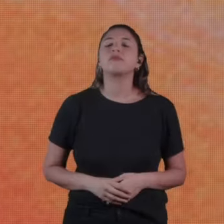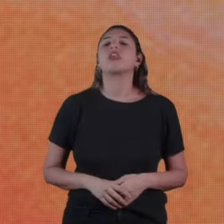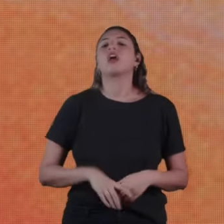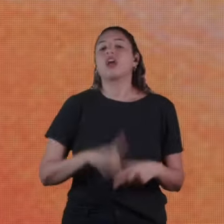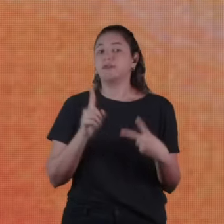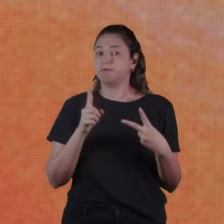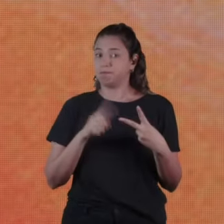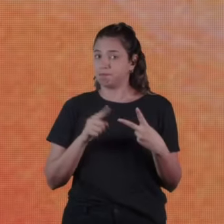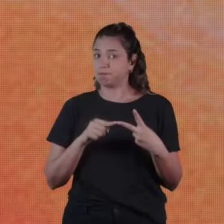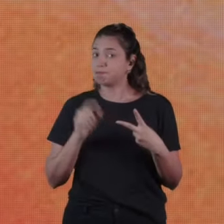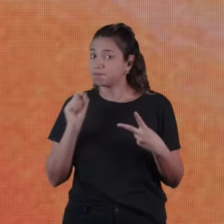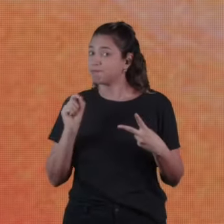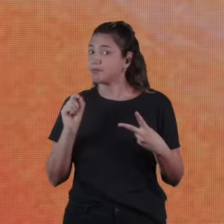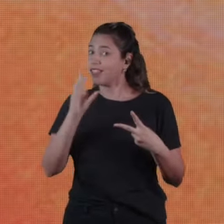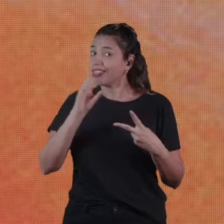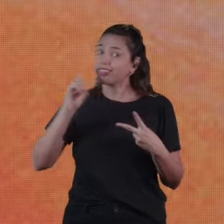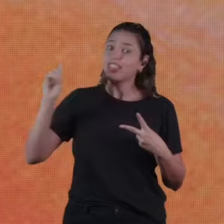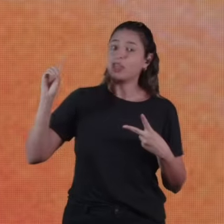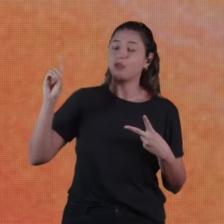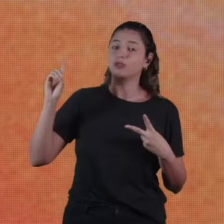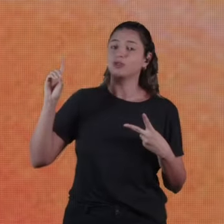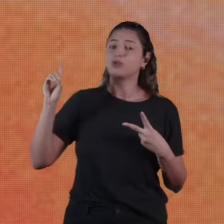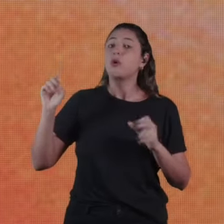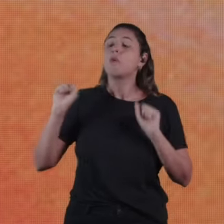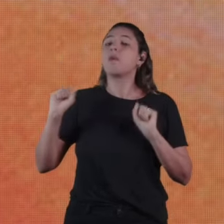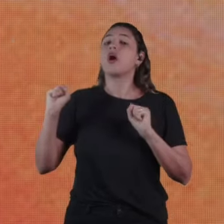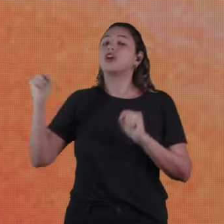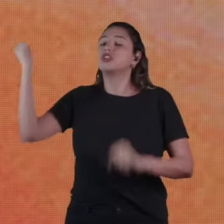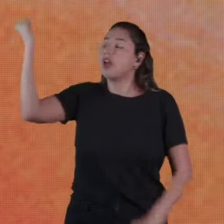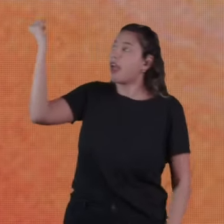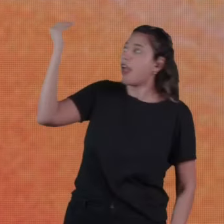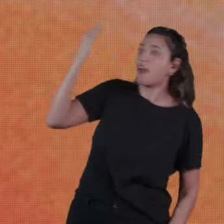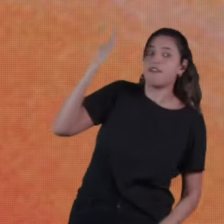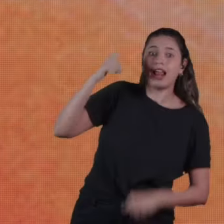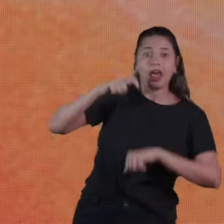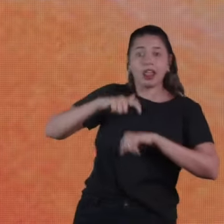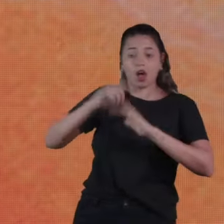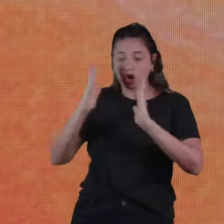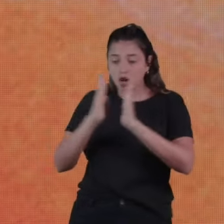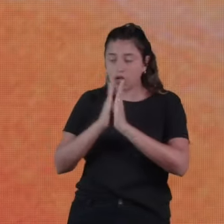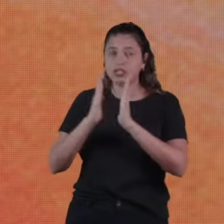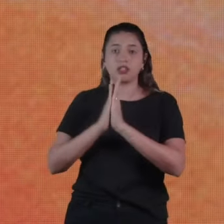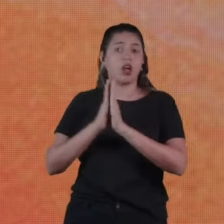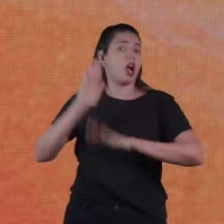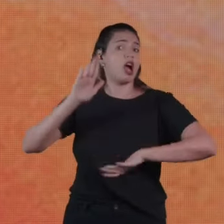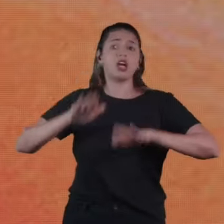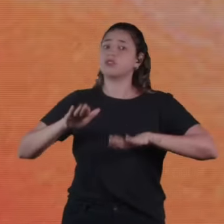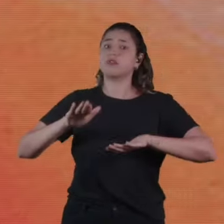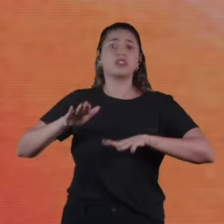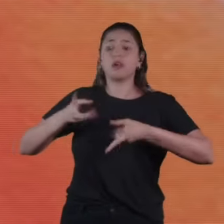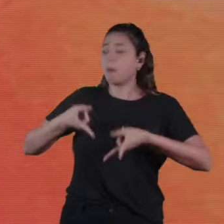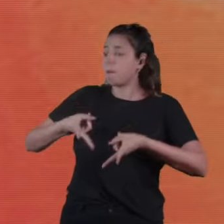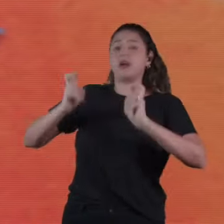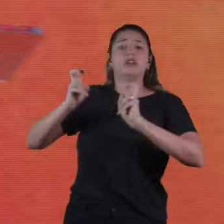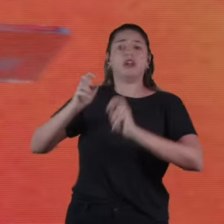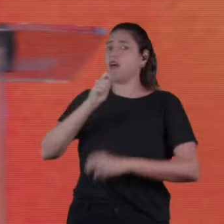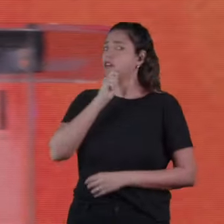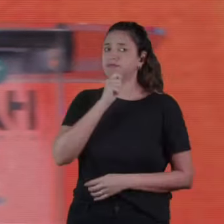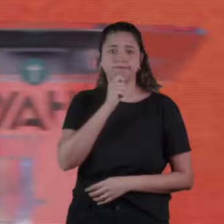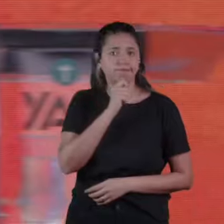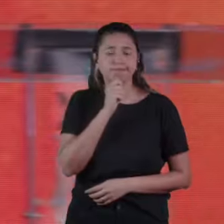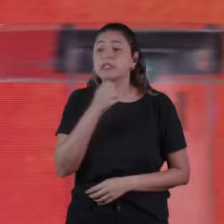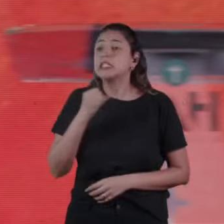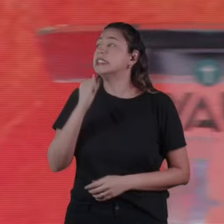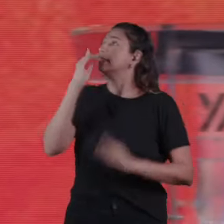Outra bênção é que Deus pode te revelar na oração o que nem mesmo você reconhece. Quando você